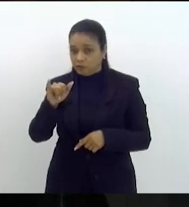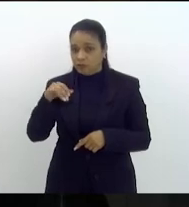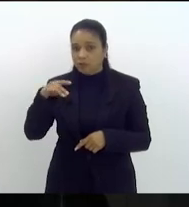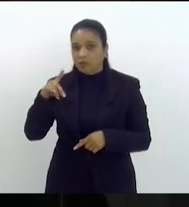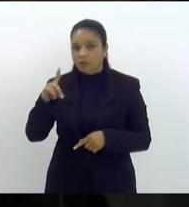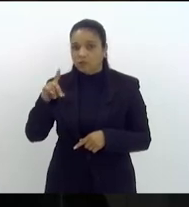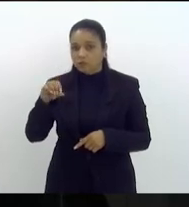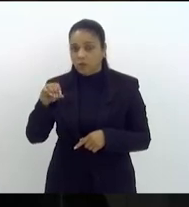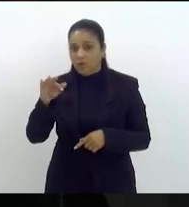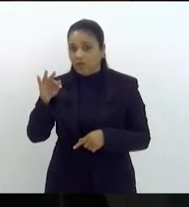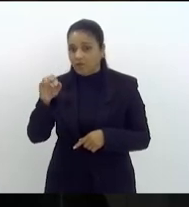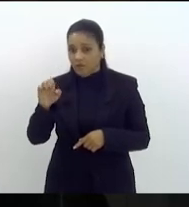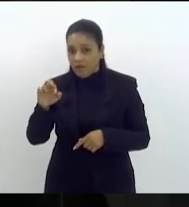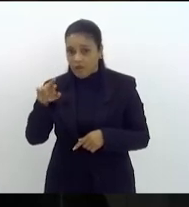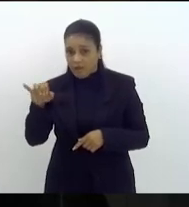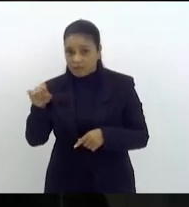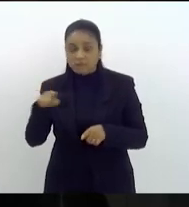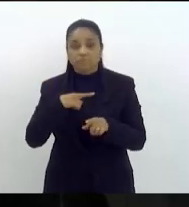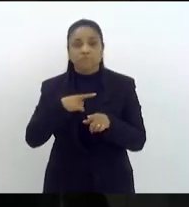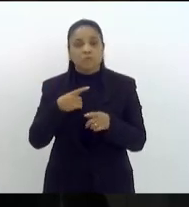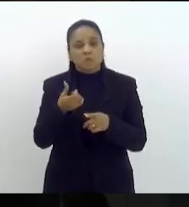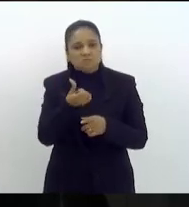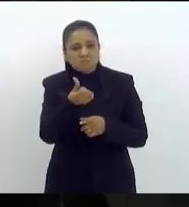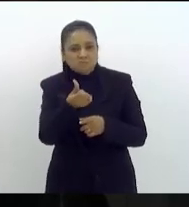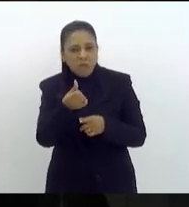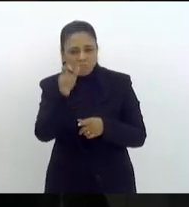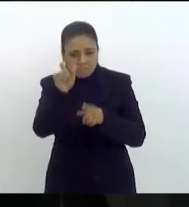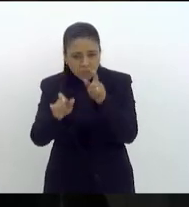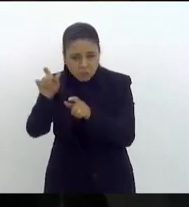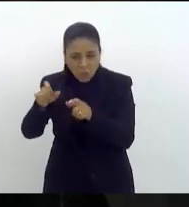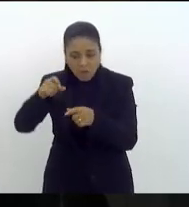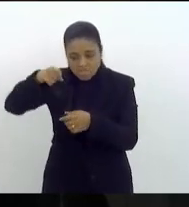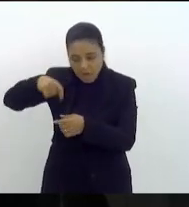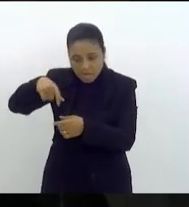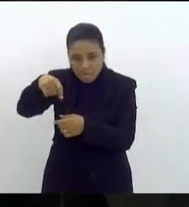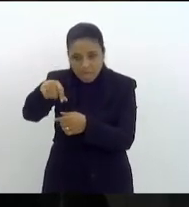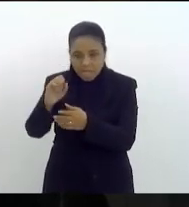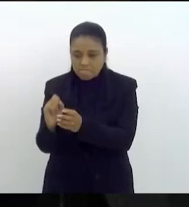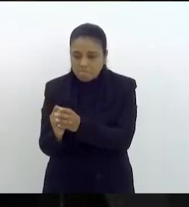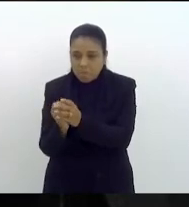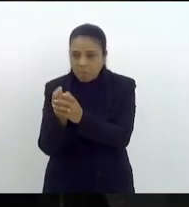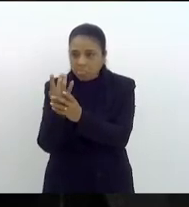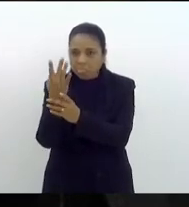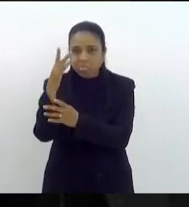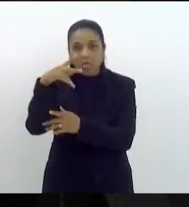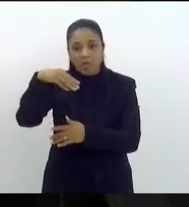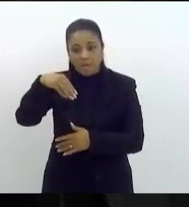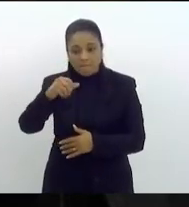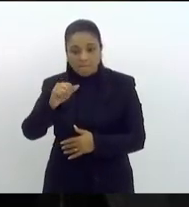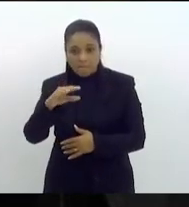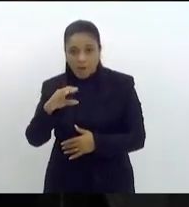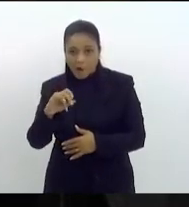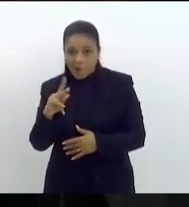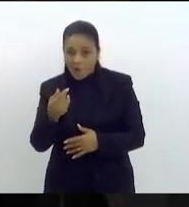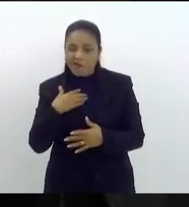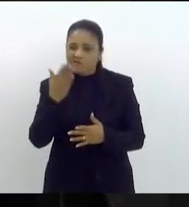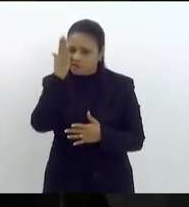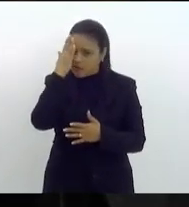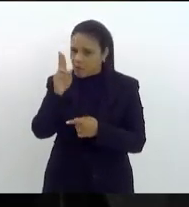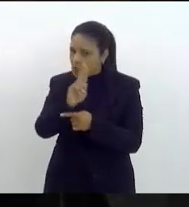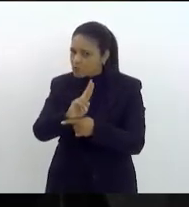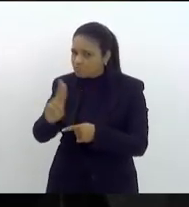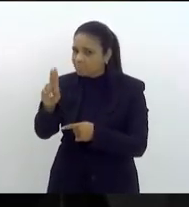resolveram plantar sua maconhazinha seu pé de maconha e aí a gente sabe que o ambiente Universitário é um ambiente lobotomizado